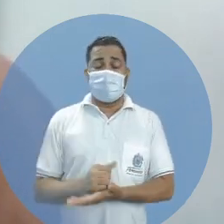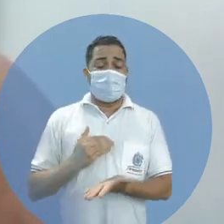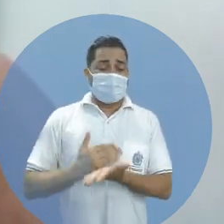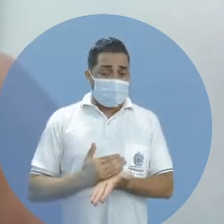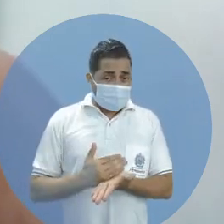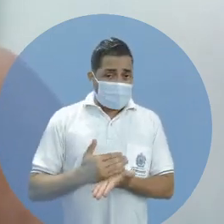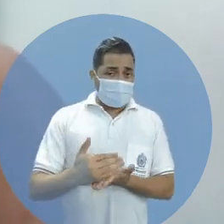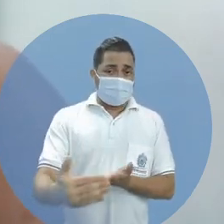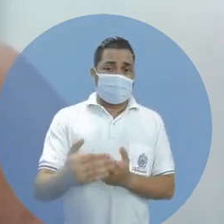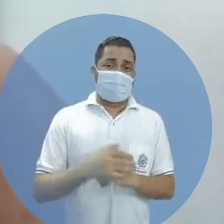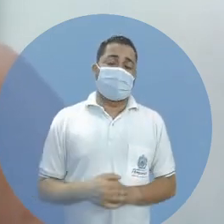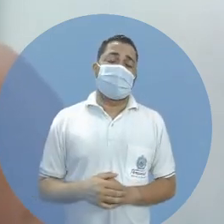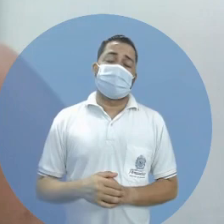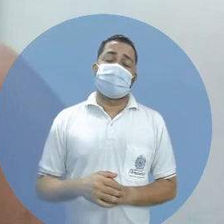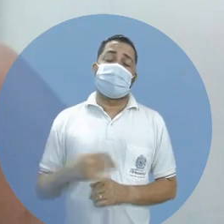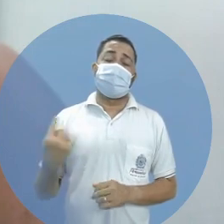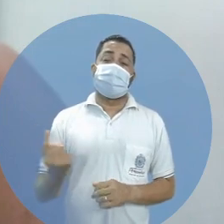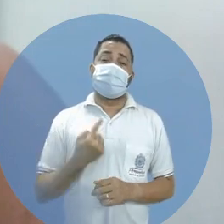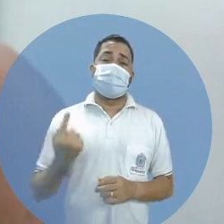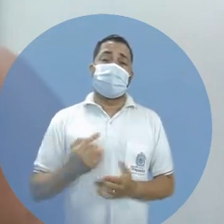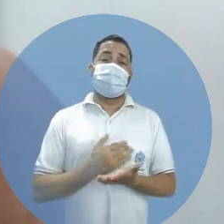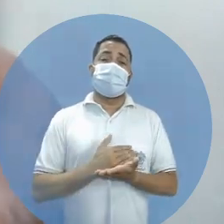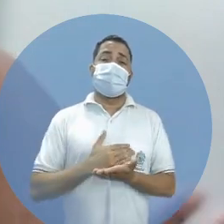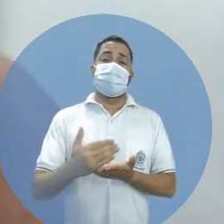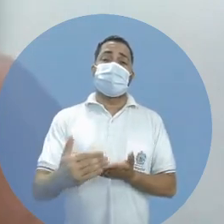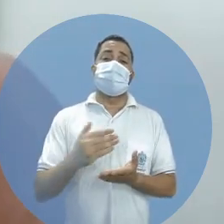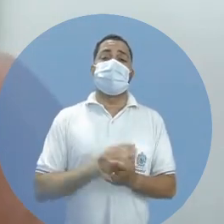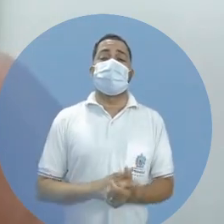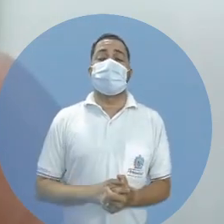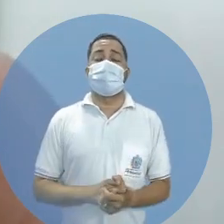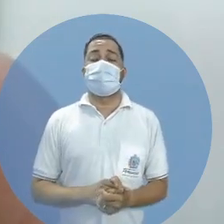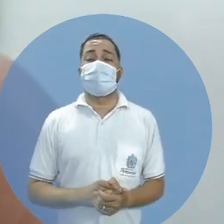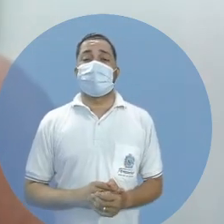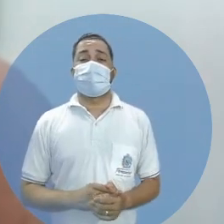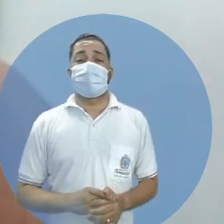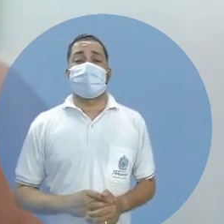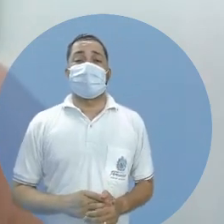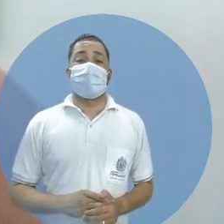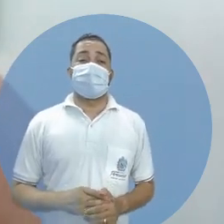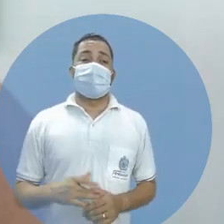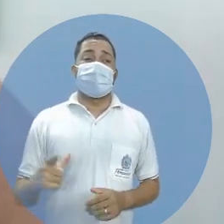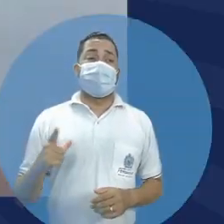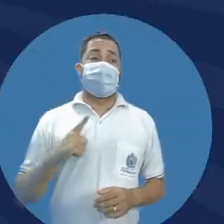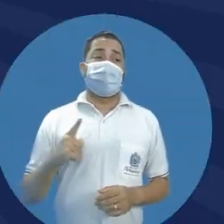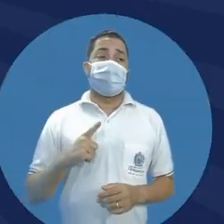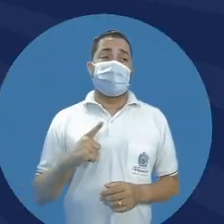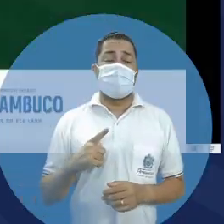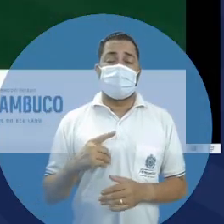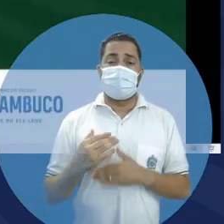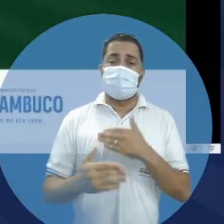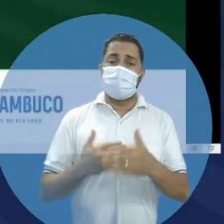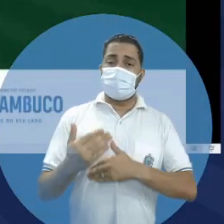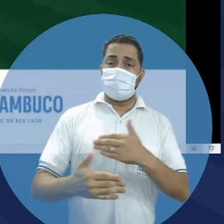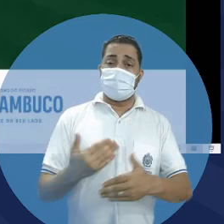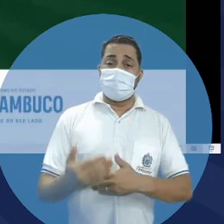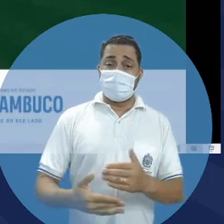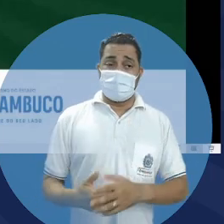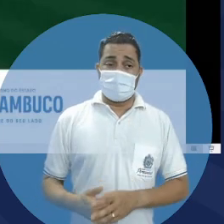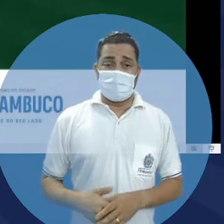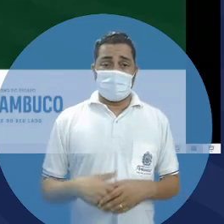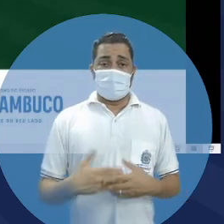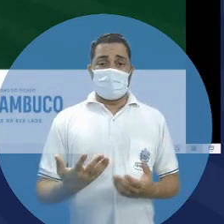foi quando a gente começou e logo em seguida a gente começou com o processo de pandemia. Então, por favor.